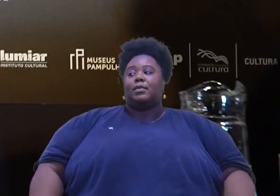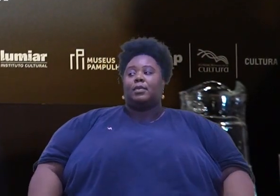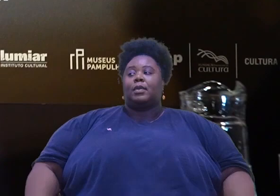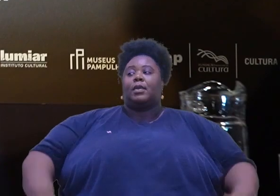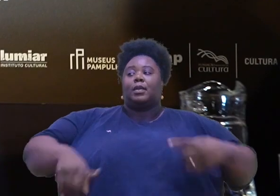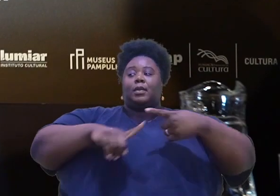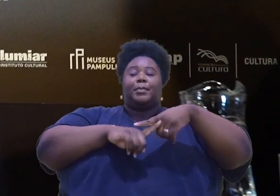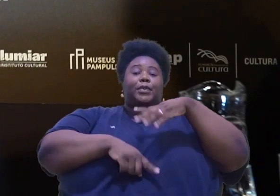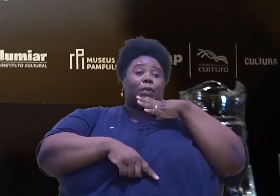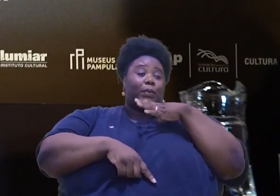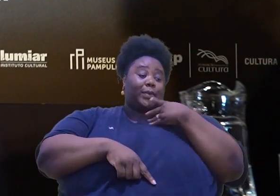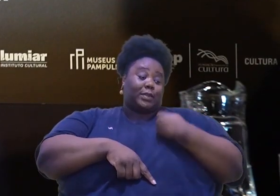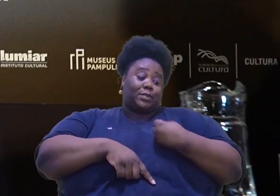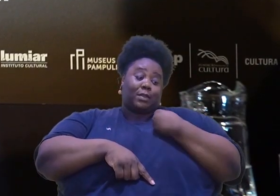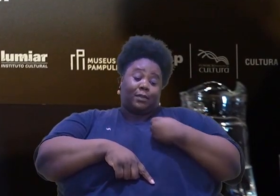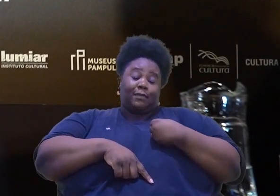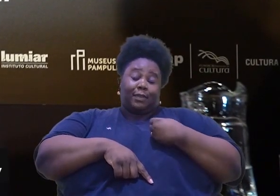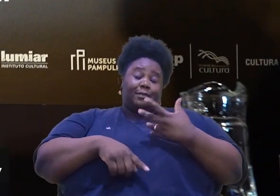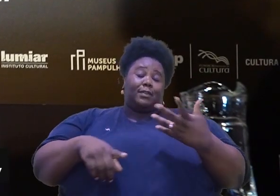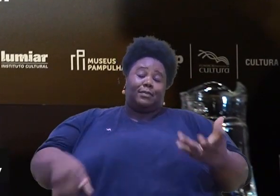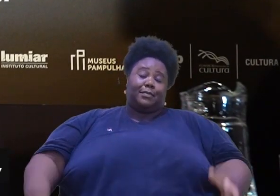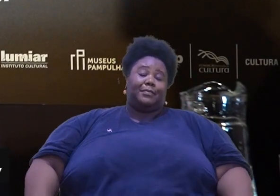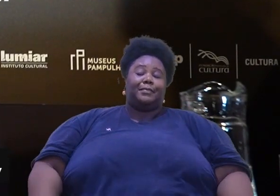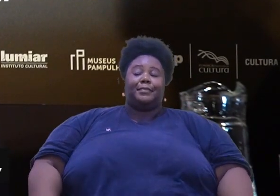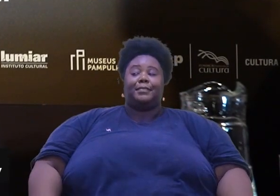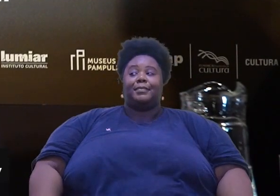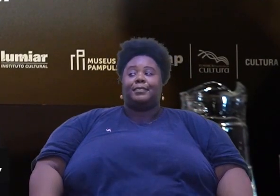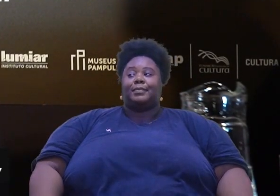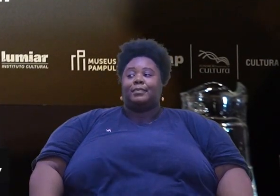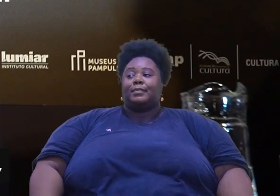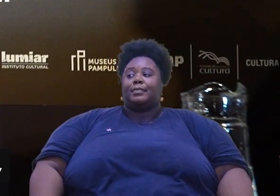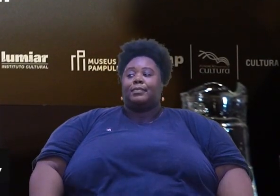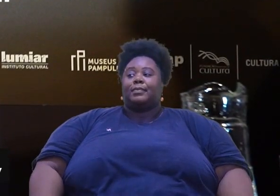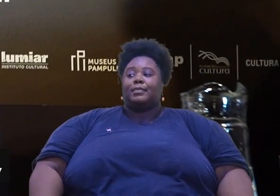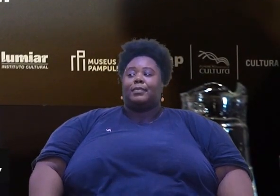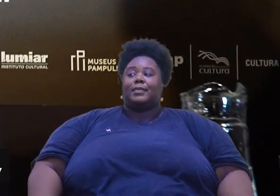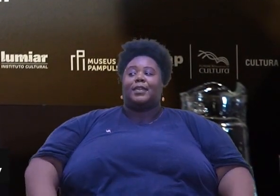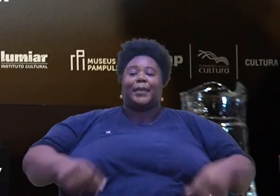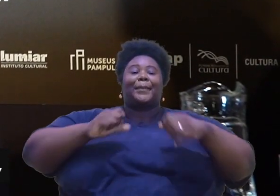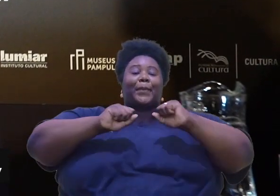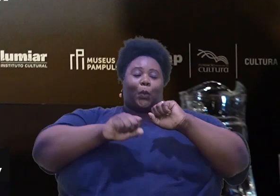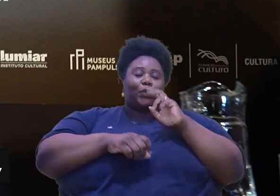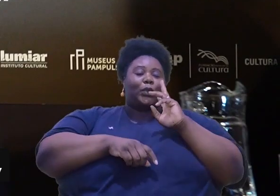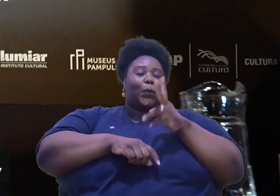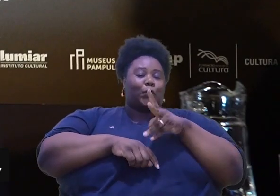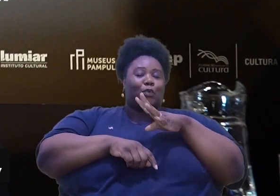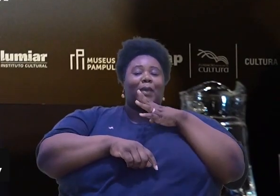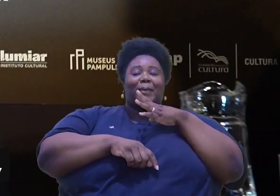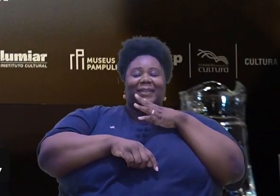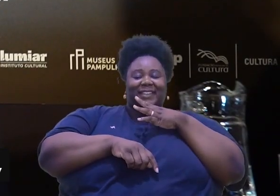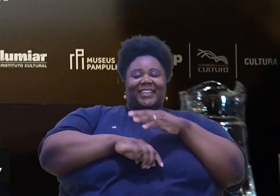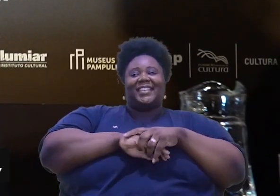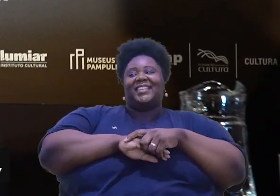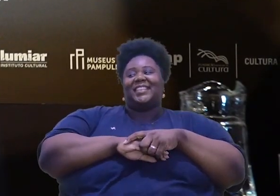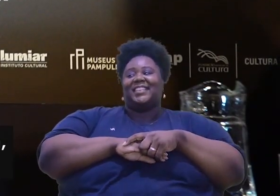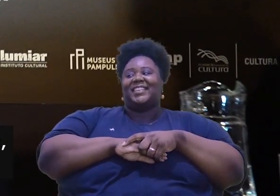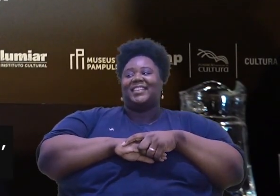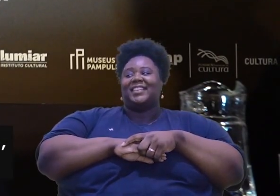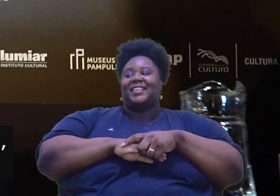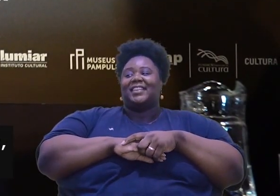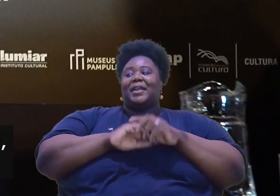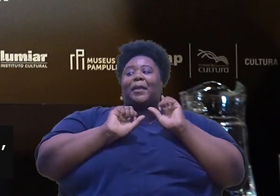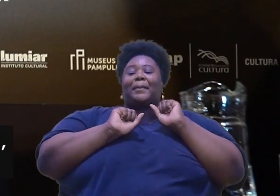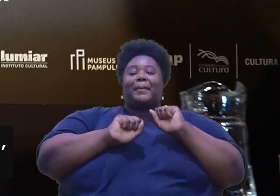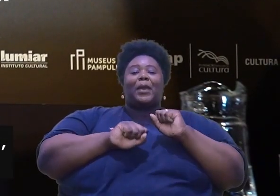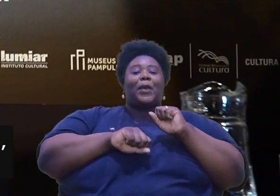reconhecendo enquanto eu estou viva. Então, podem continuar reconhecendo, tá?